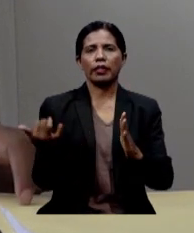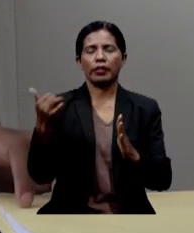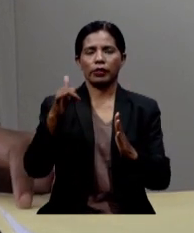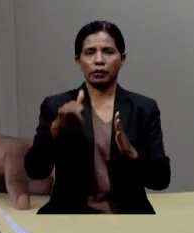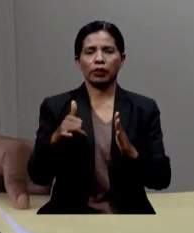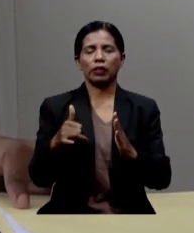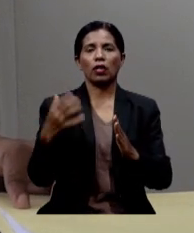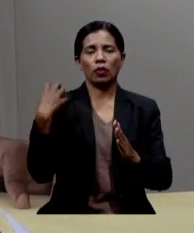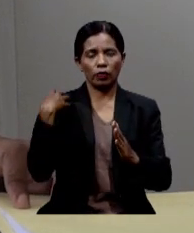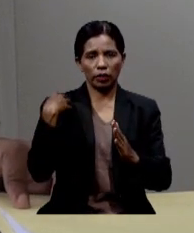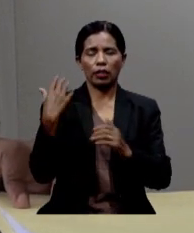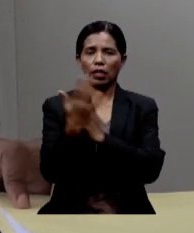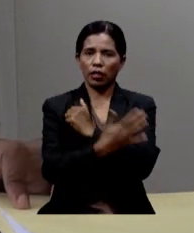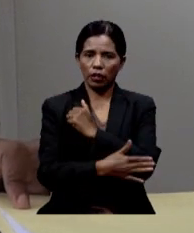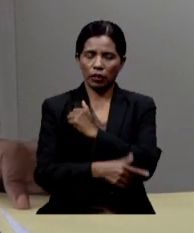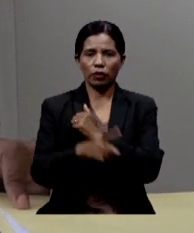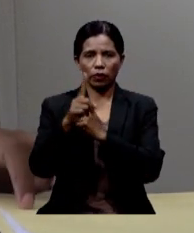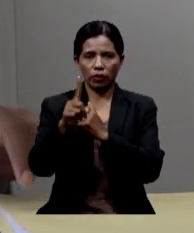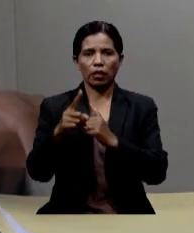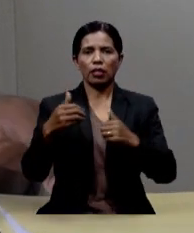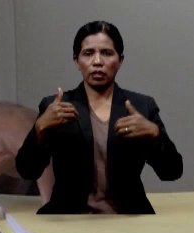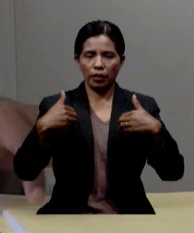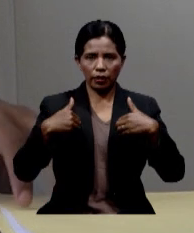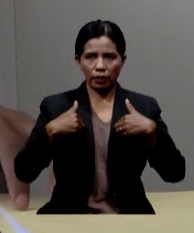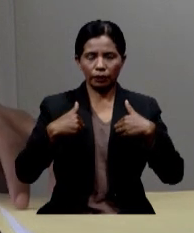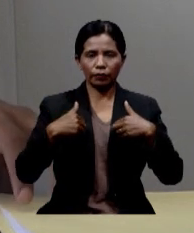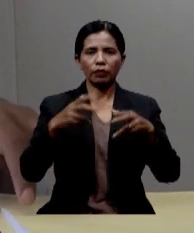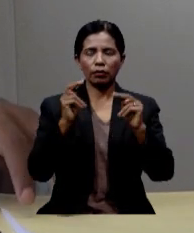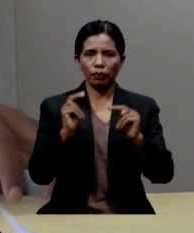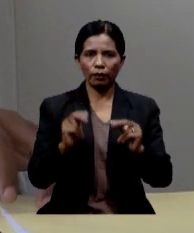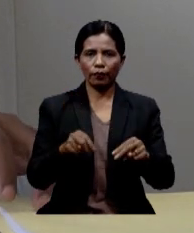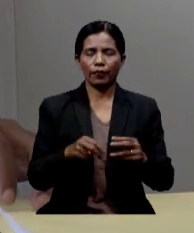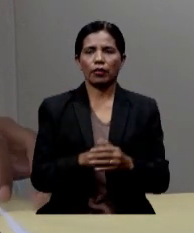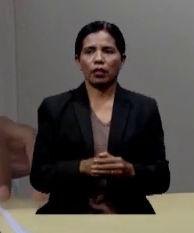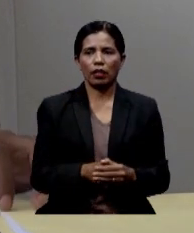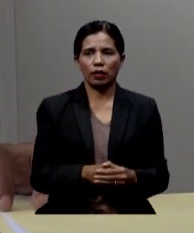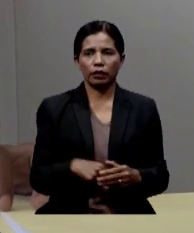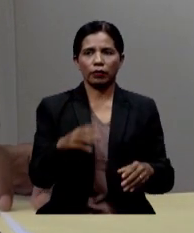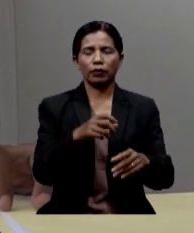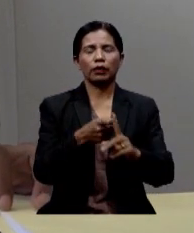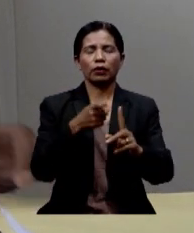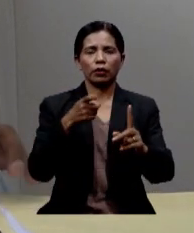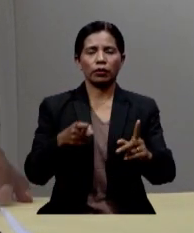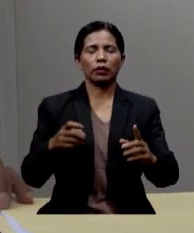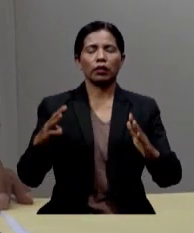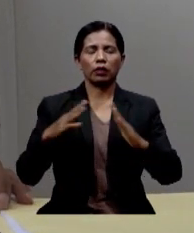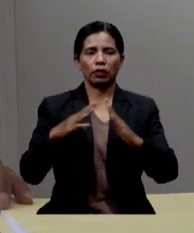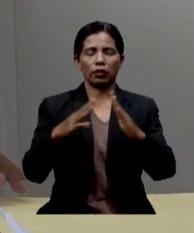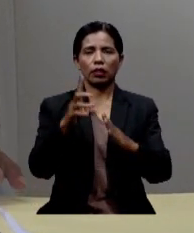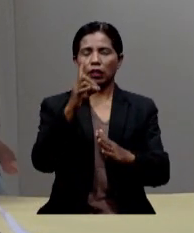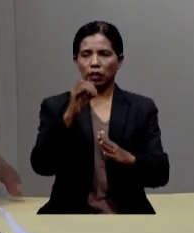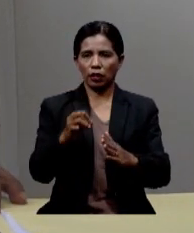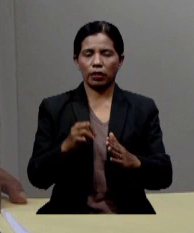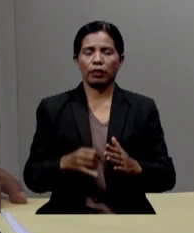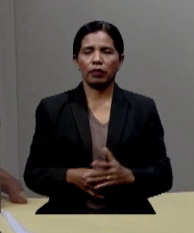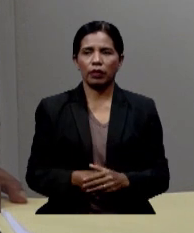nação de Ita, na minha necessidade, na minha característica dos capitais, lá nessa, exemplo de Dili. Dili,